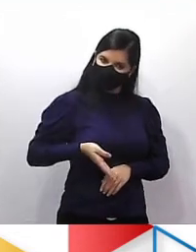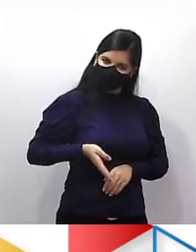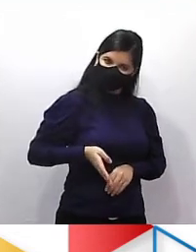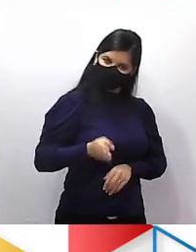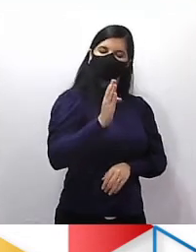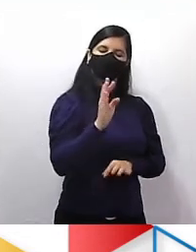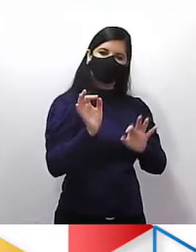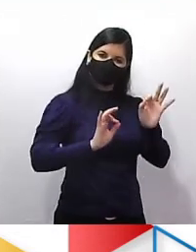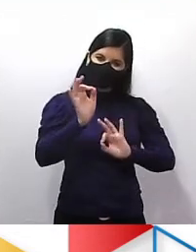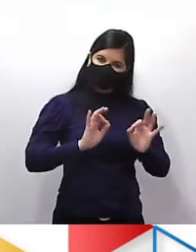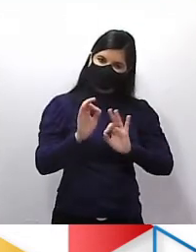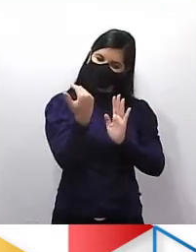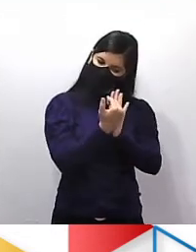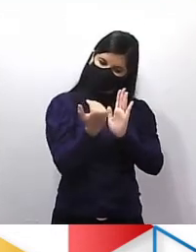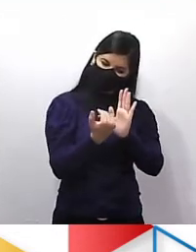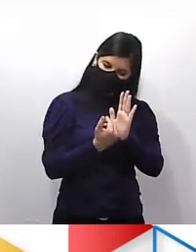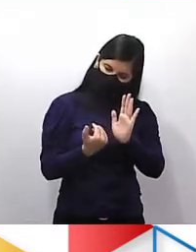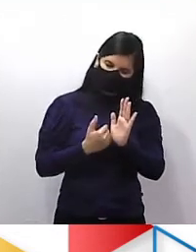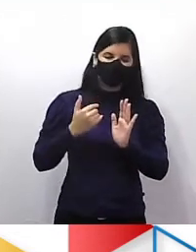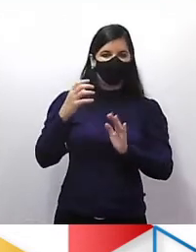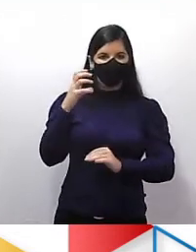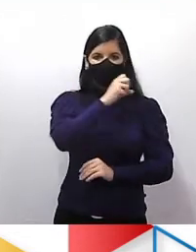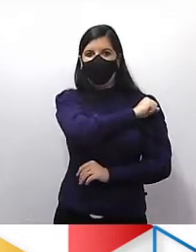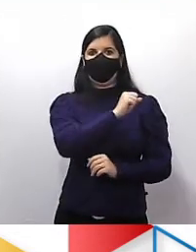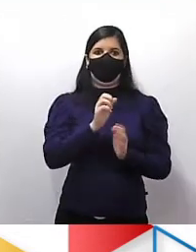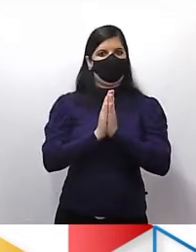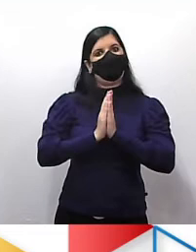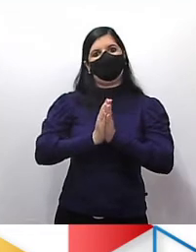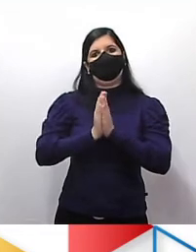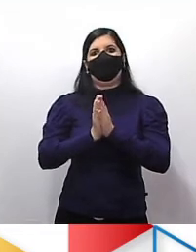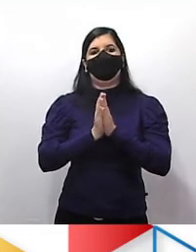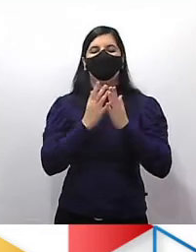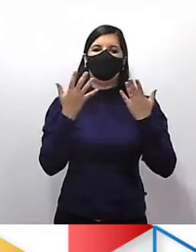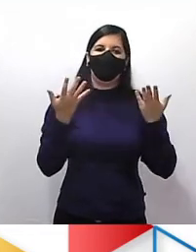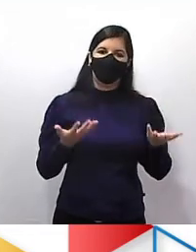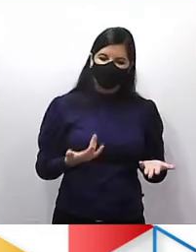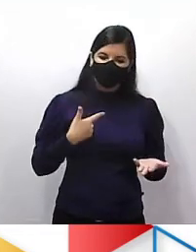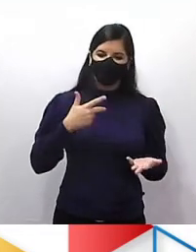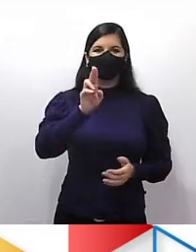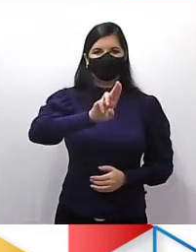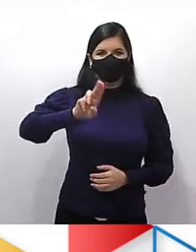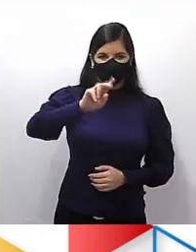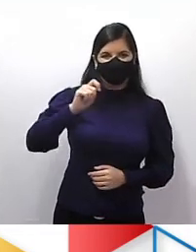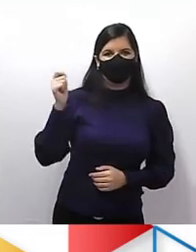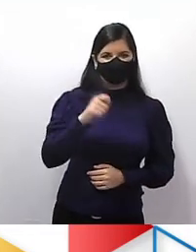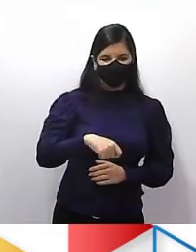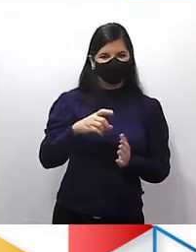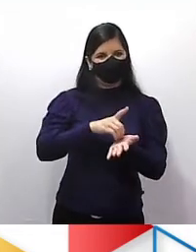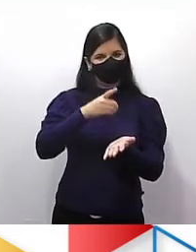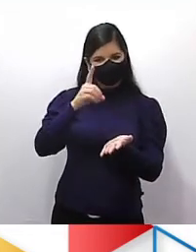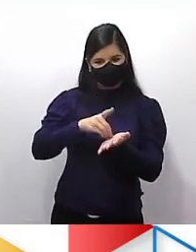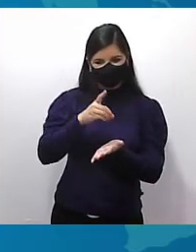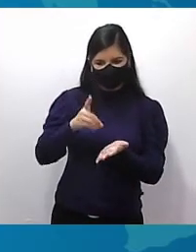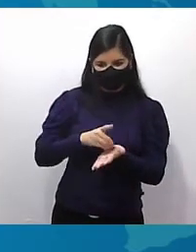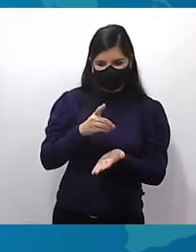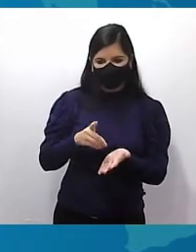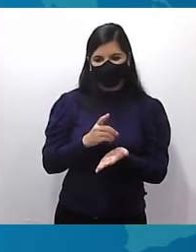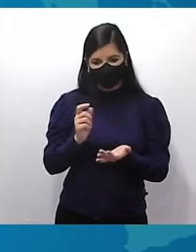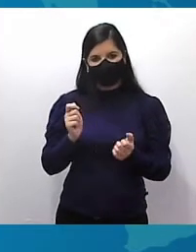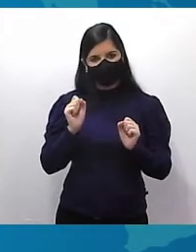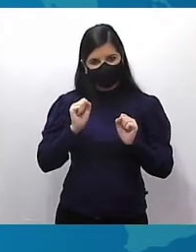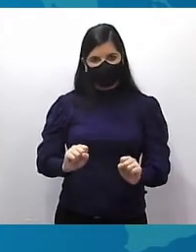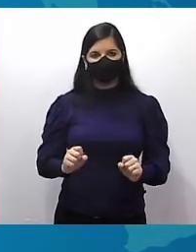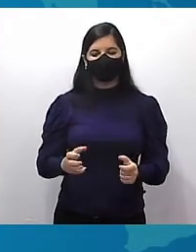planejar e executar o quanto mais rápido possível. Então a gente já pode utilizar o dicionário, caso você queira utilizar em